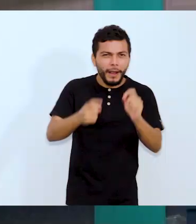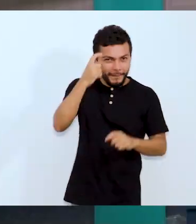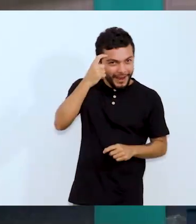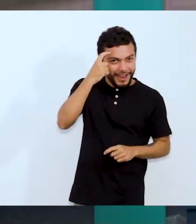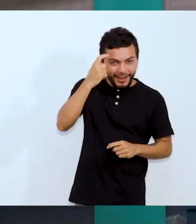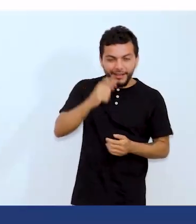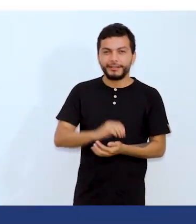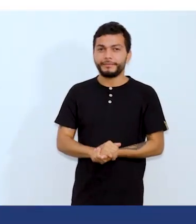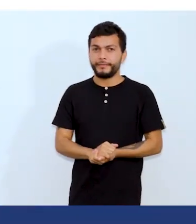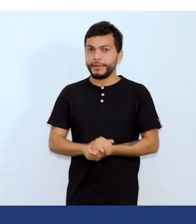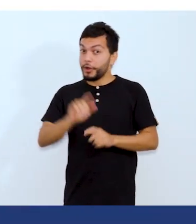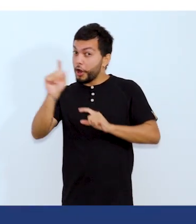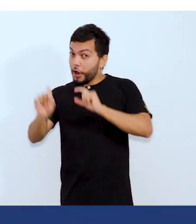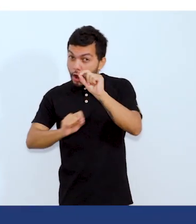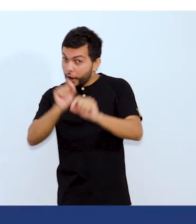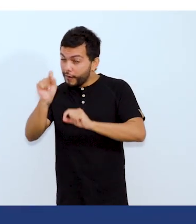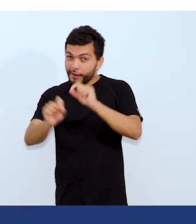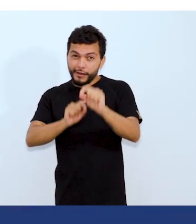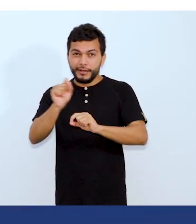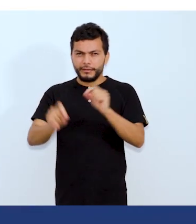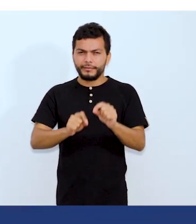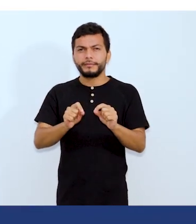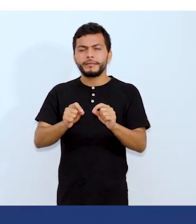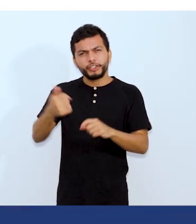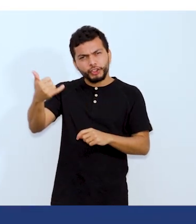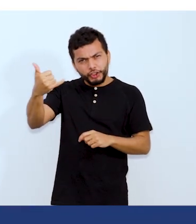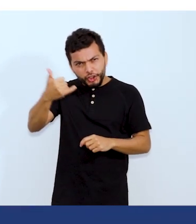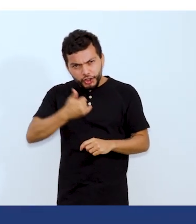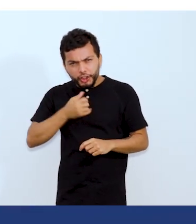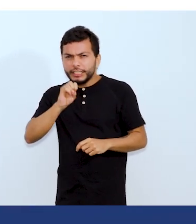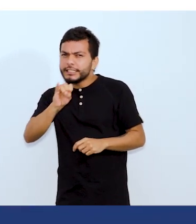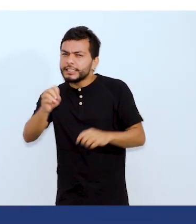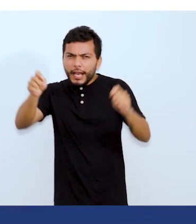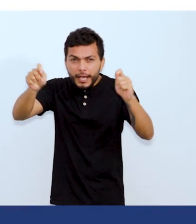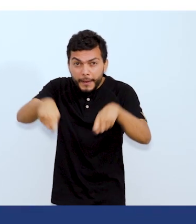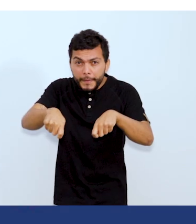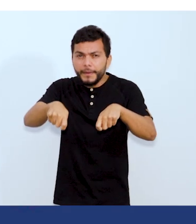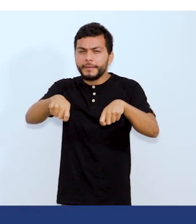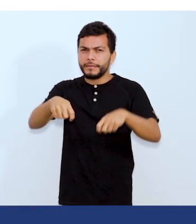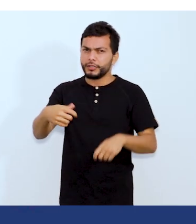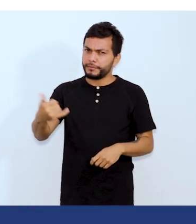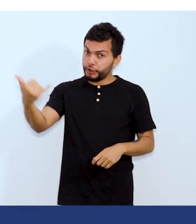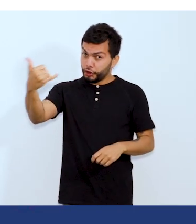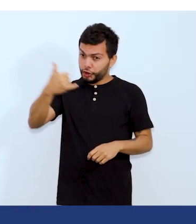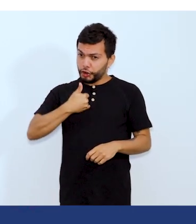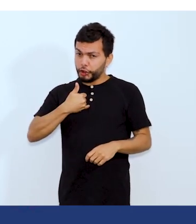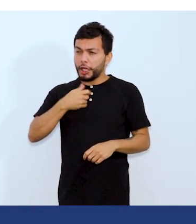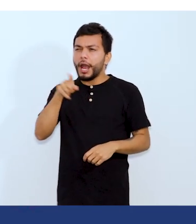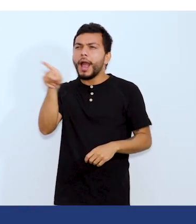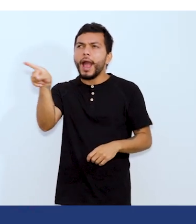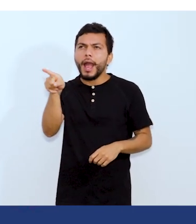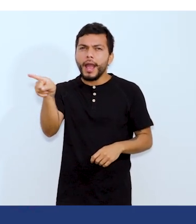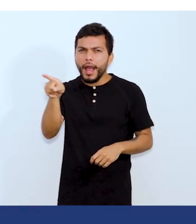aí. O que é o que é? Me diga se for capaz. Me diga quem é aquele